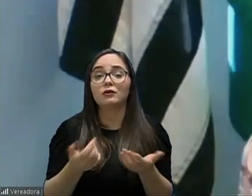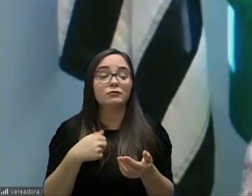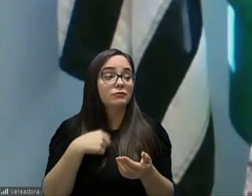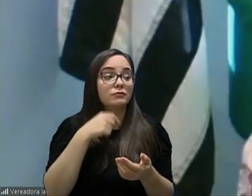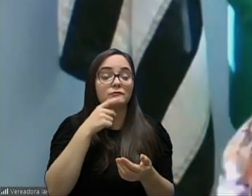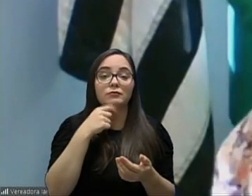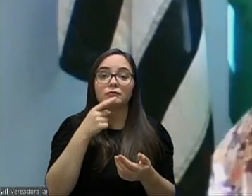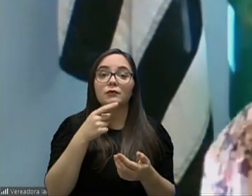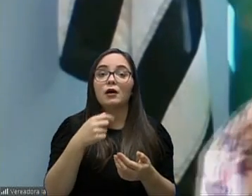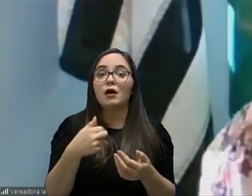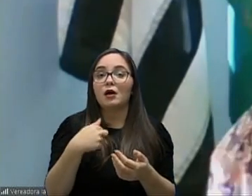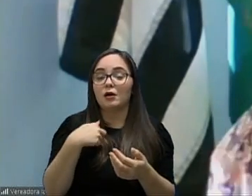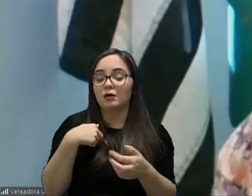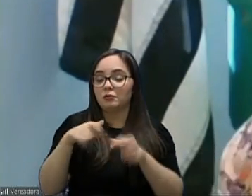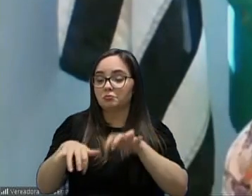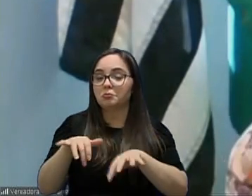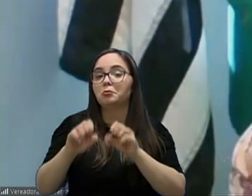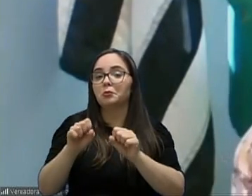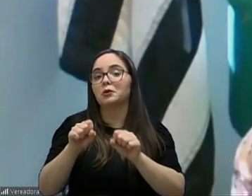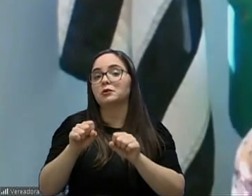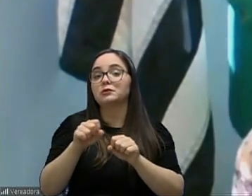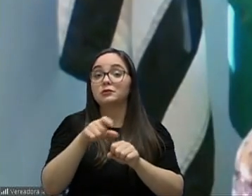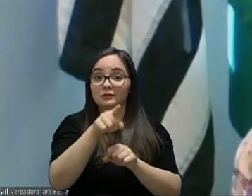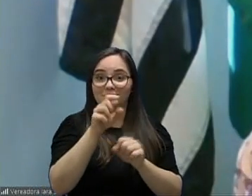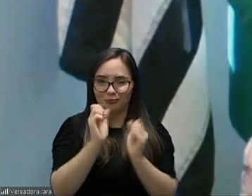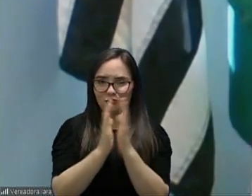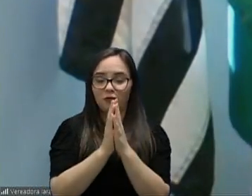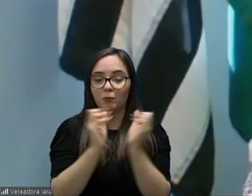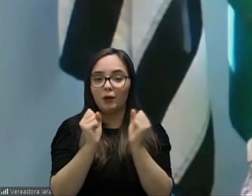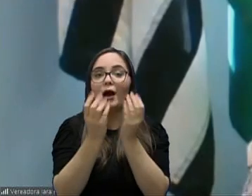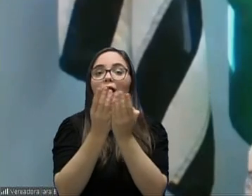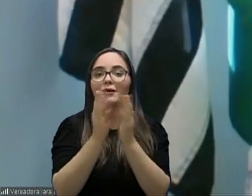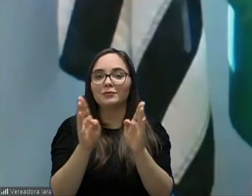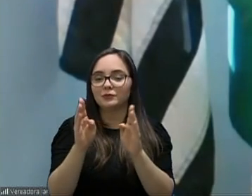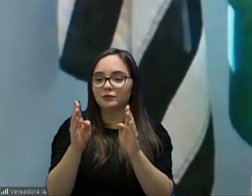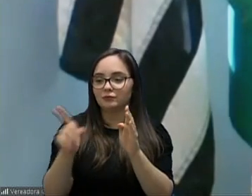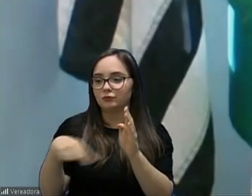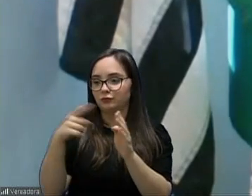eu não incomodo, eu falo com o vereador em particular, com ele. Se não abre aqui